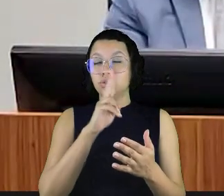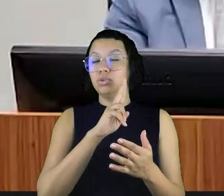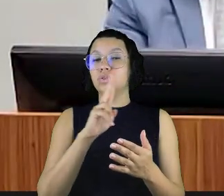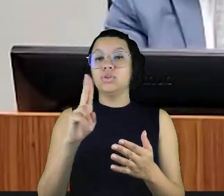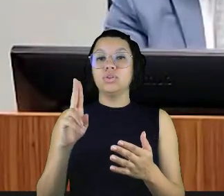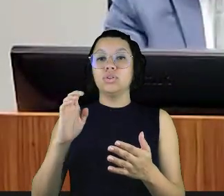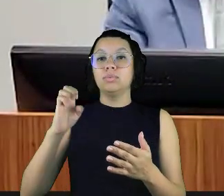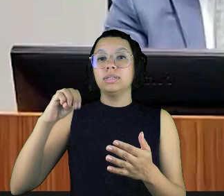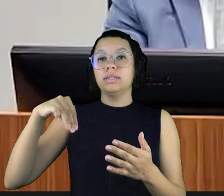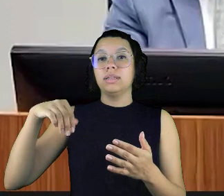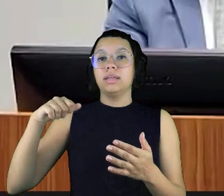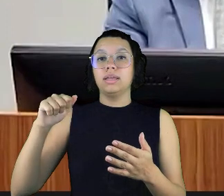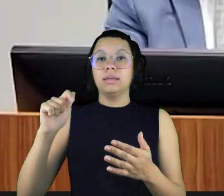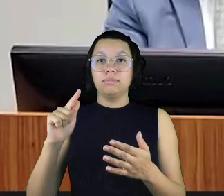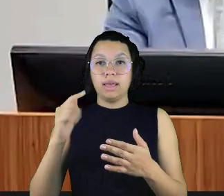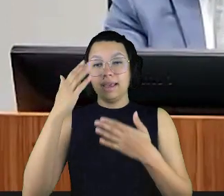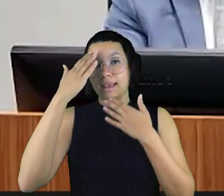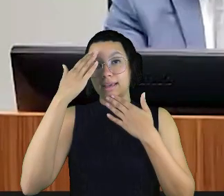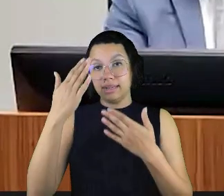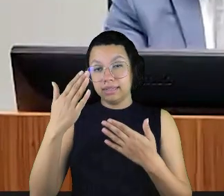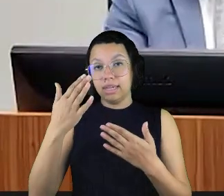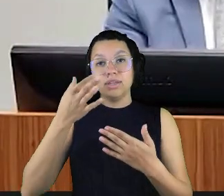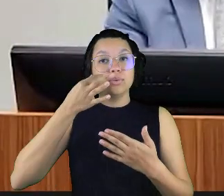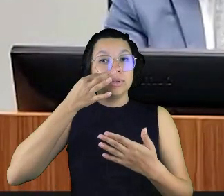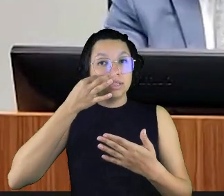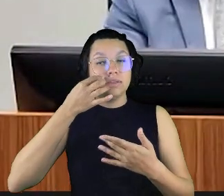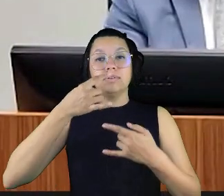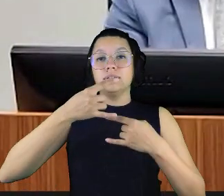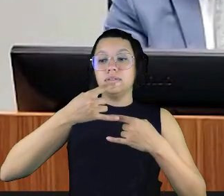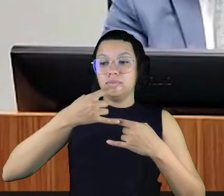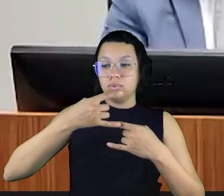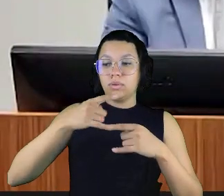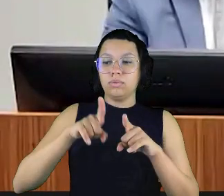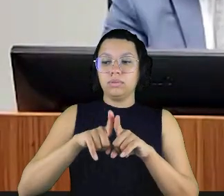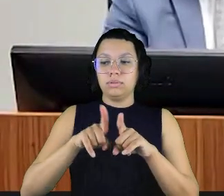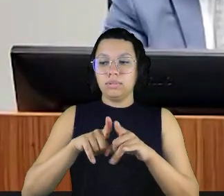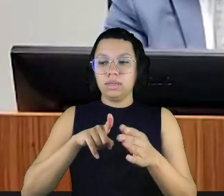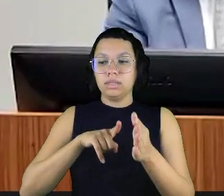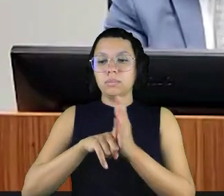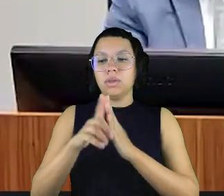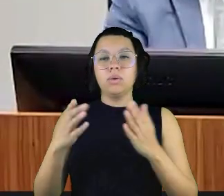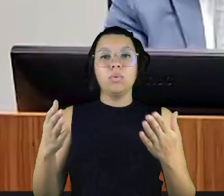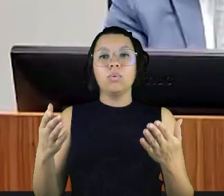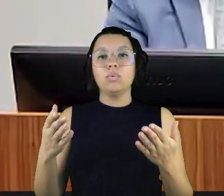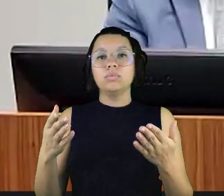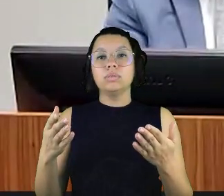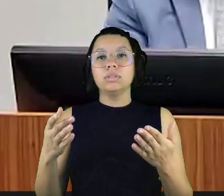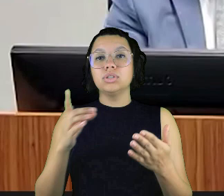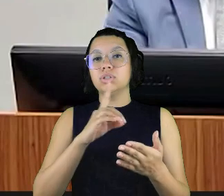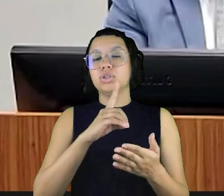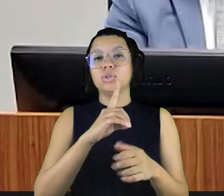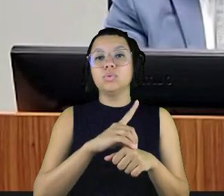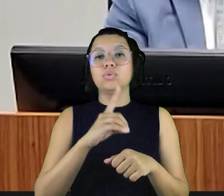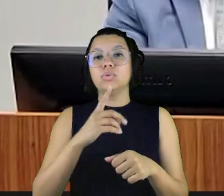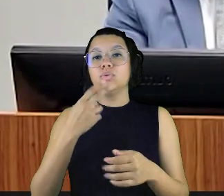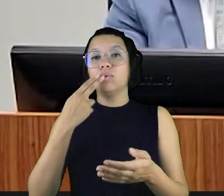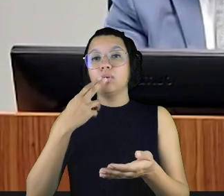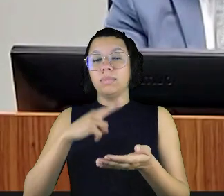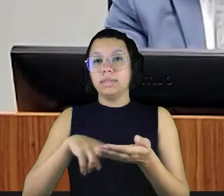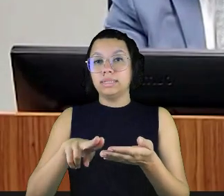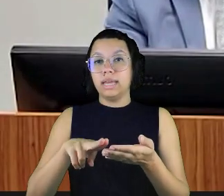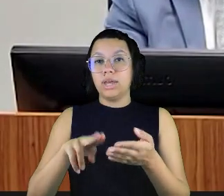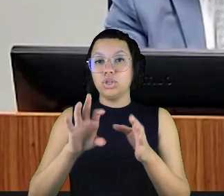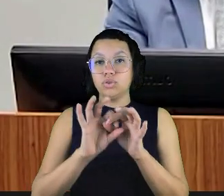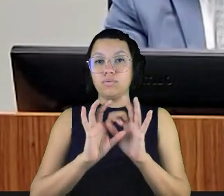virtual. E as perguntas, o arquivo que o doutor mandar, a gente vai disponibilizar na página do evento. Então, a gente entra em